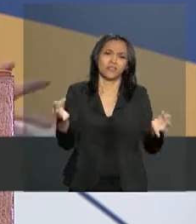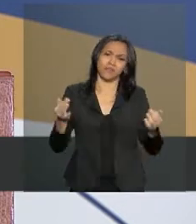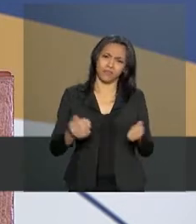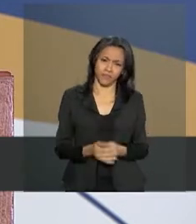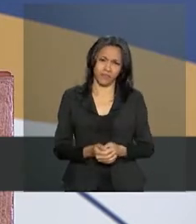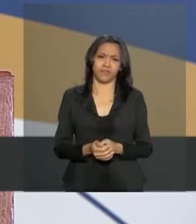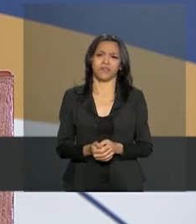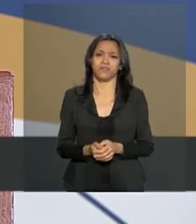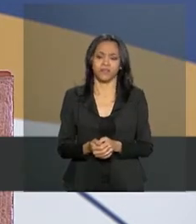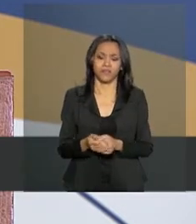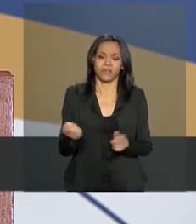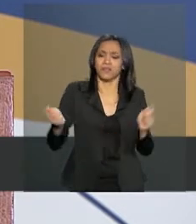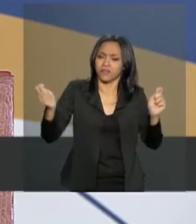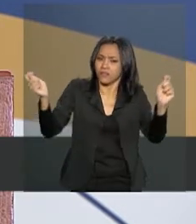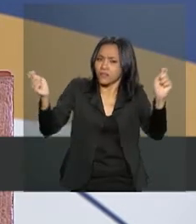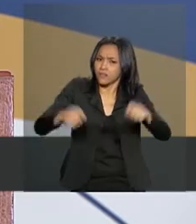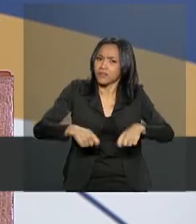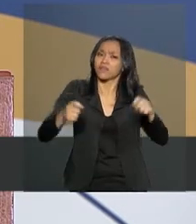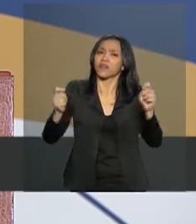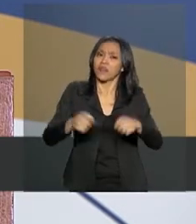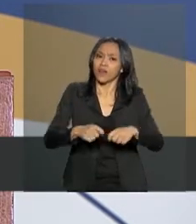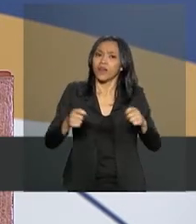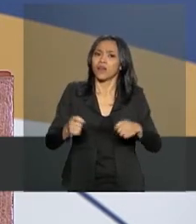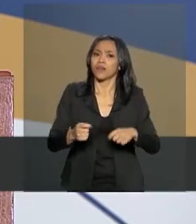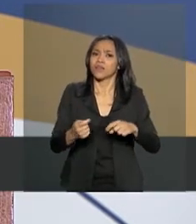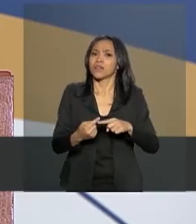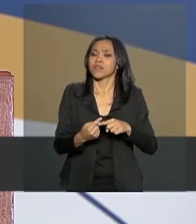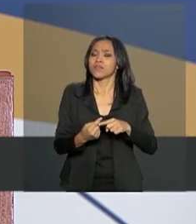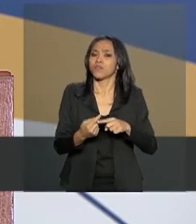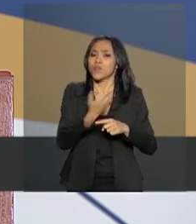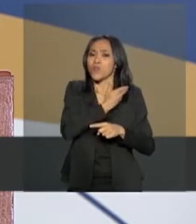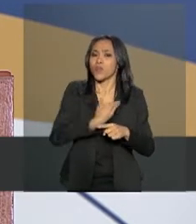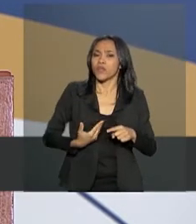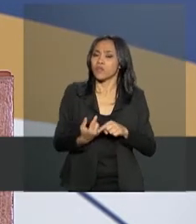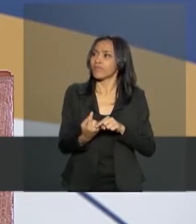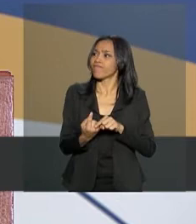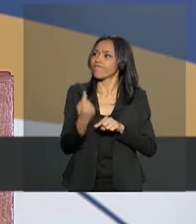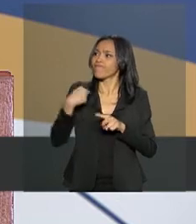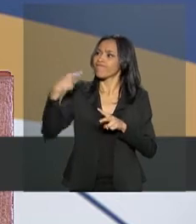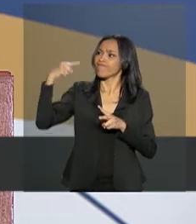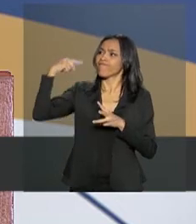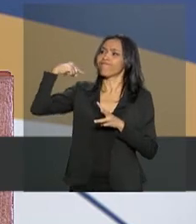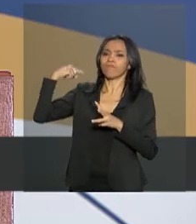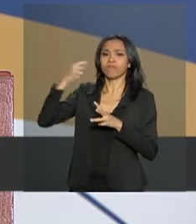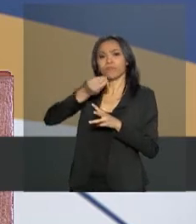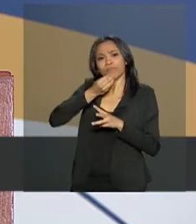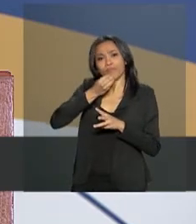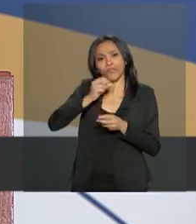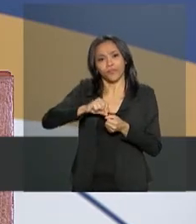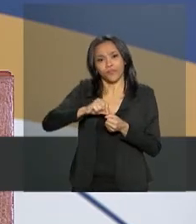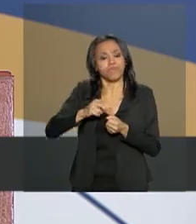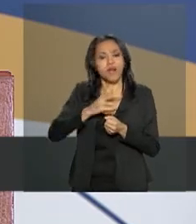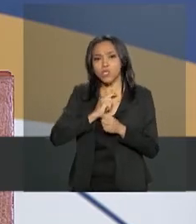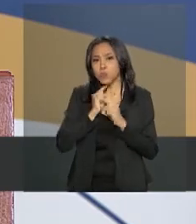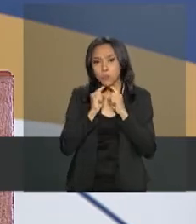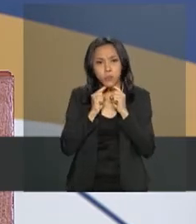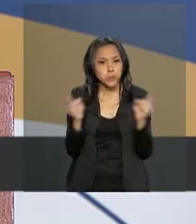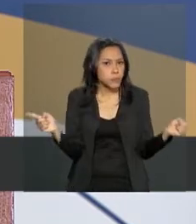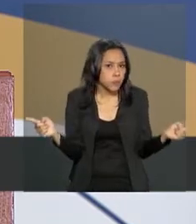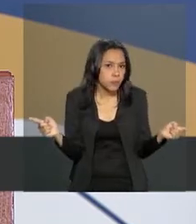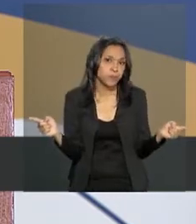apuráveis verificáveis em governos anteriores mas não não foram não é e